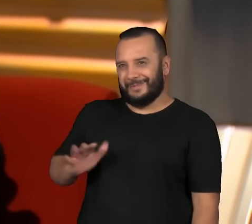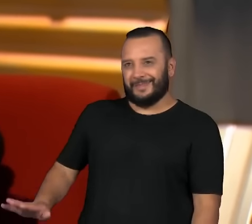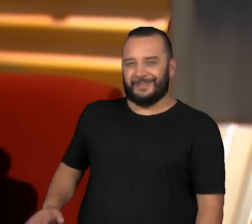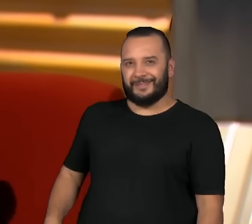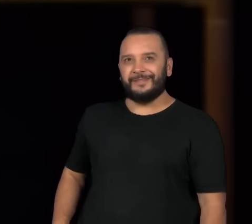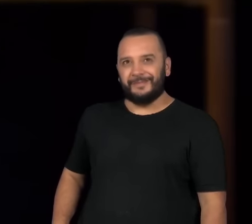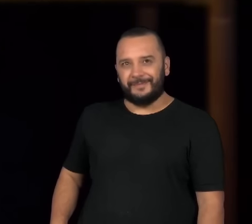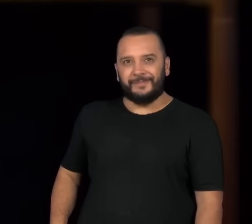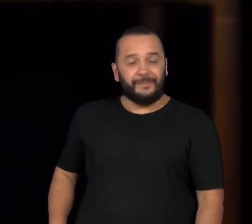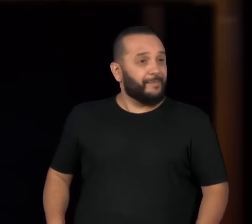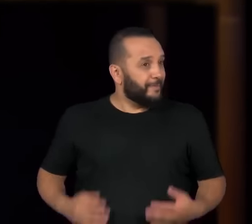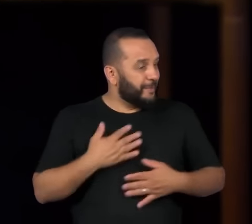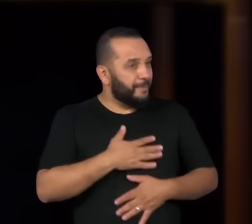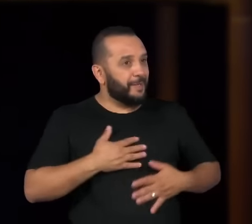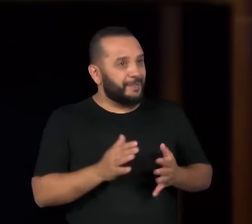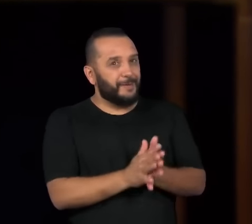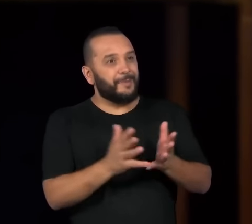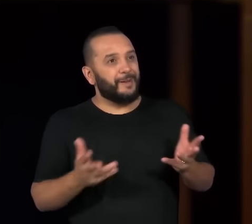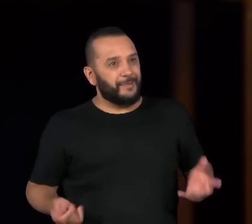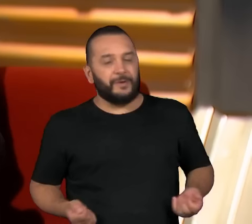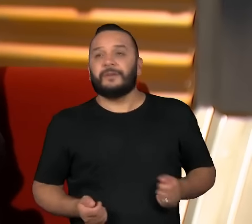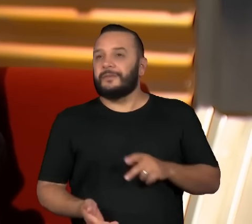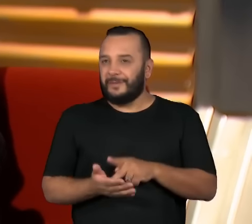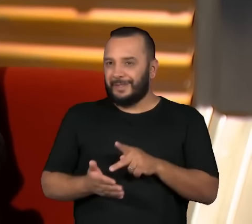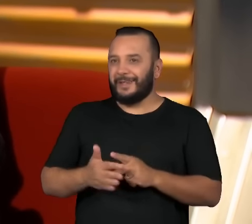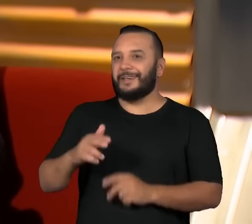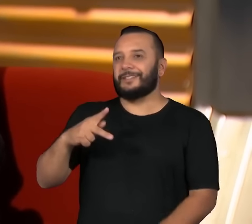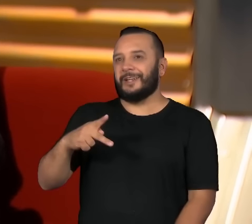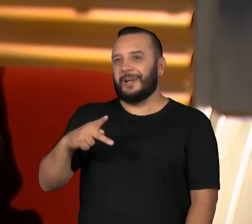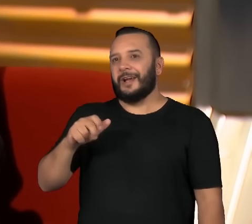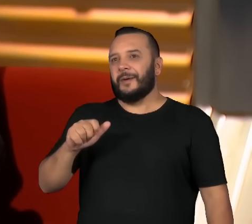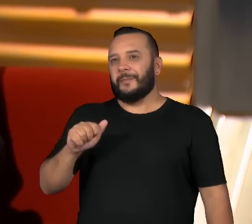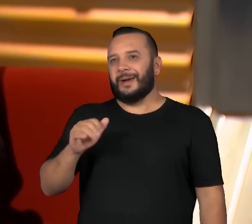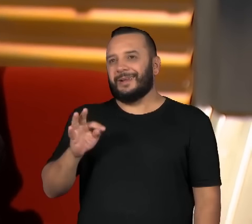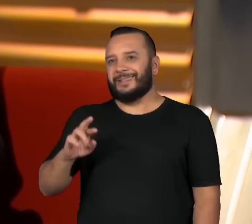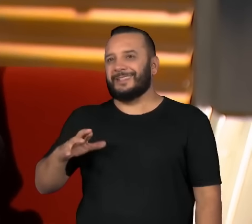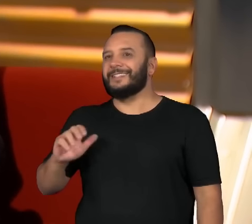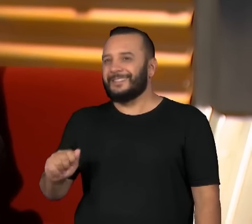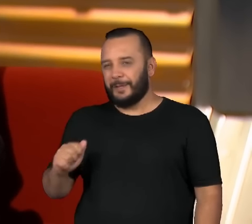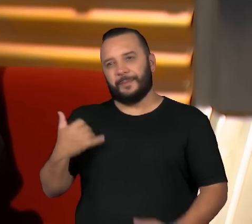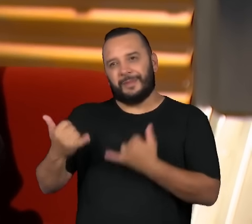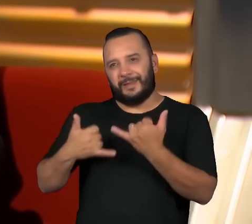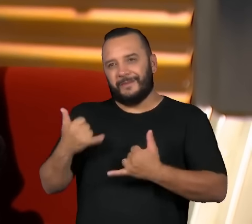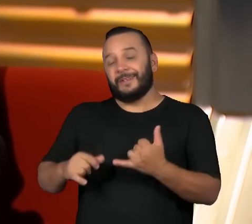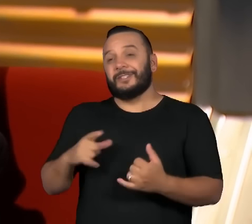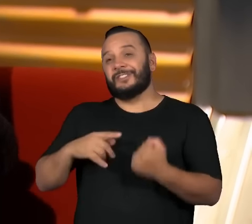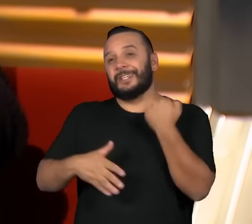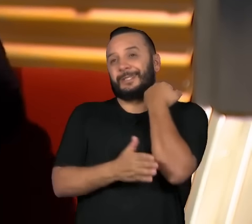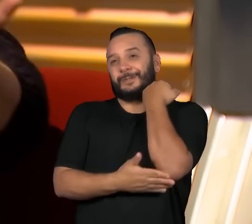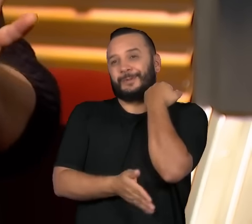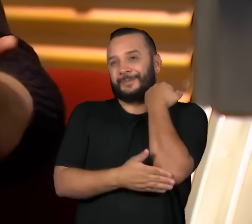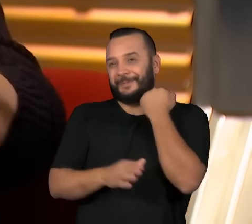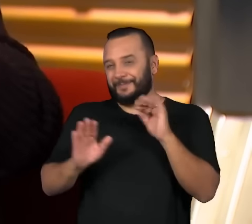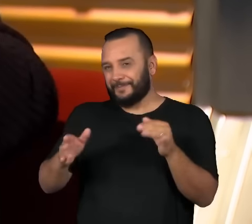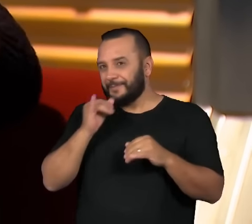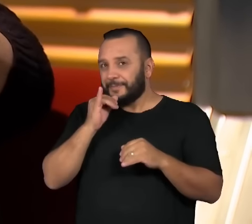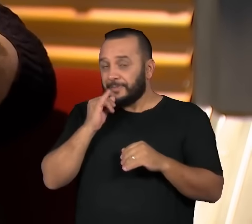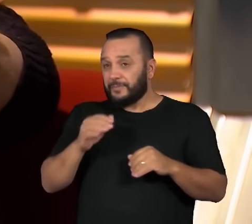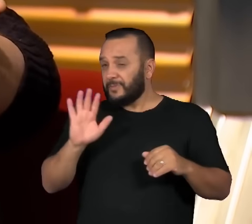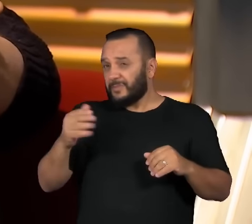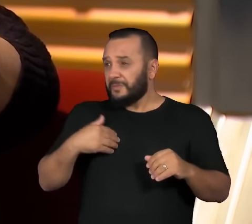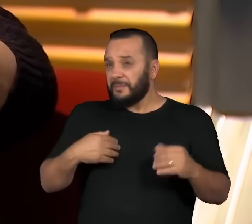Deve ser um prazer incrível a Patrícia, tocar. ela brincava muito, porque ela tinha muitos ciúmes, assim, né, mas... Eu falei, então, nas minhas guitarras,